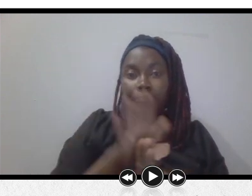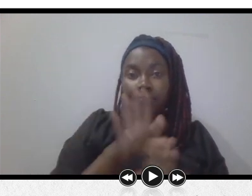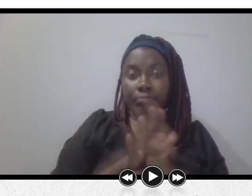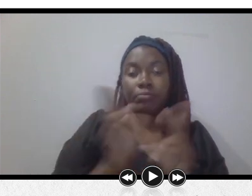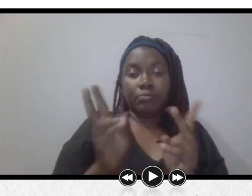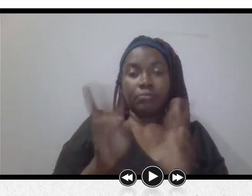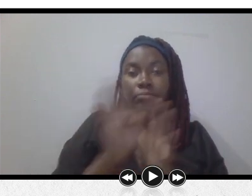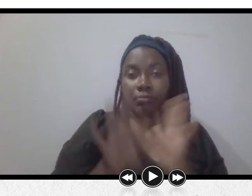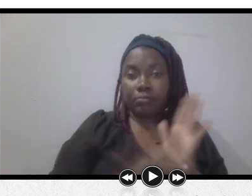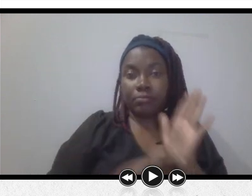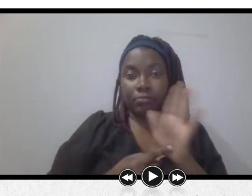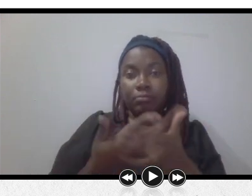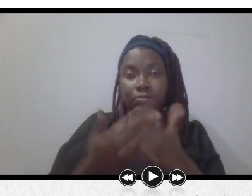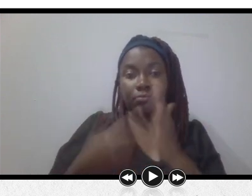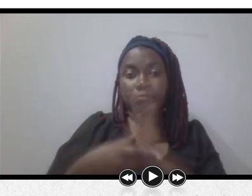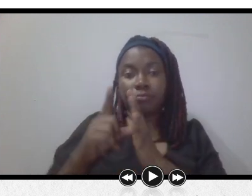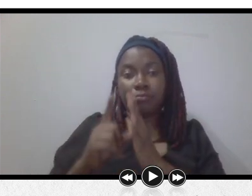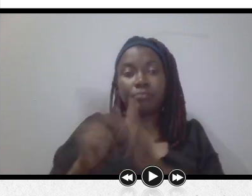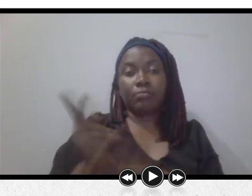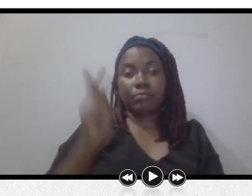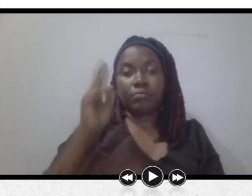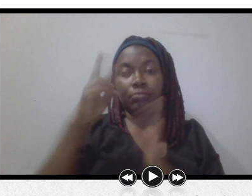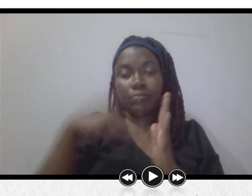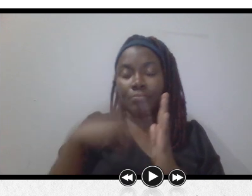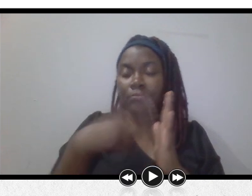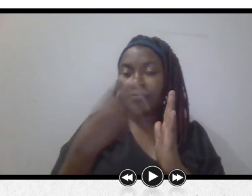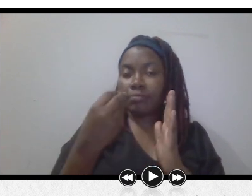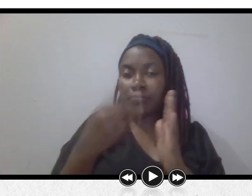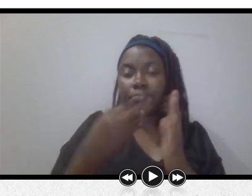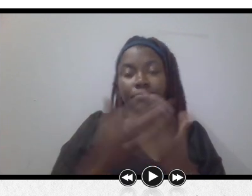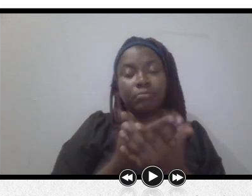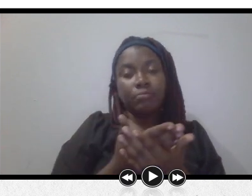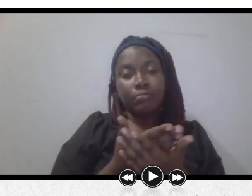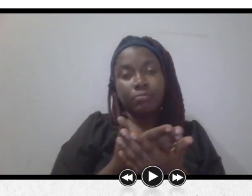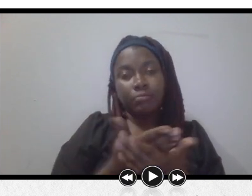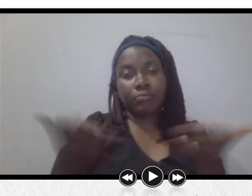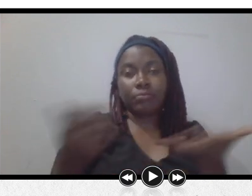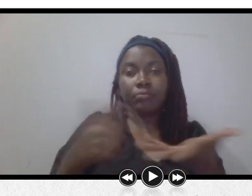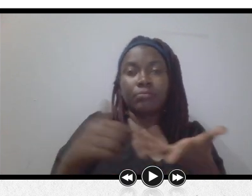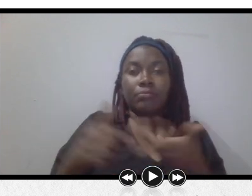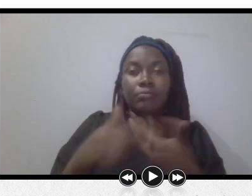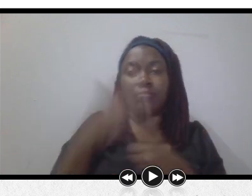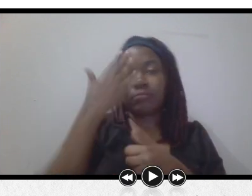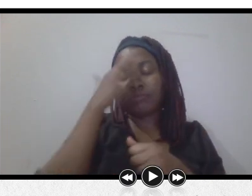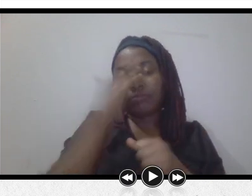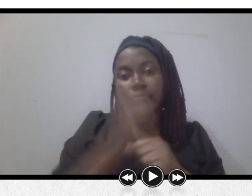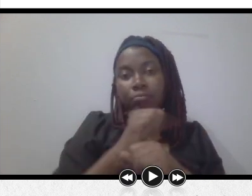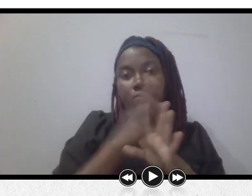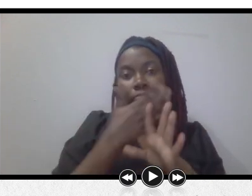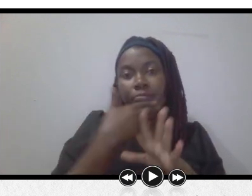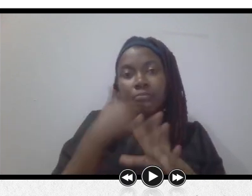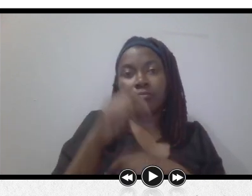que foi apresentado na aula anterior, que vale bastante a pena a leitura das senhoras e dos senhores, nesses aspectos de entenderem melhor o